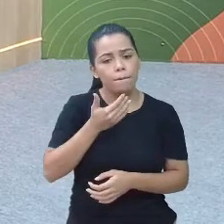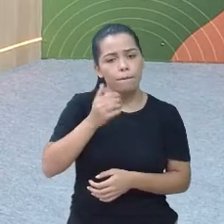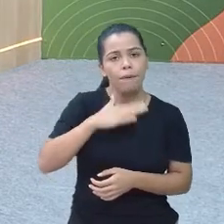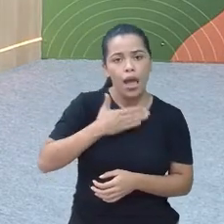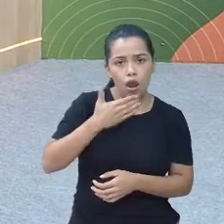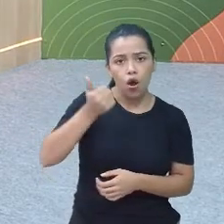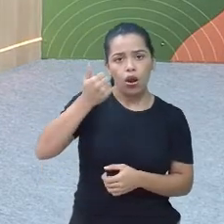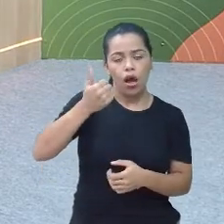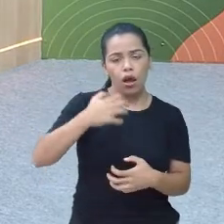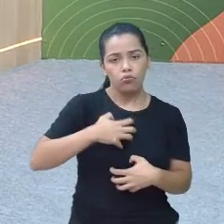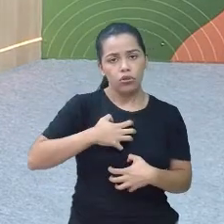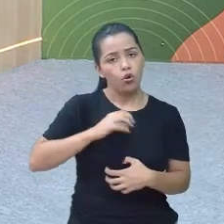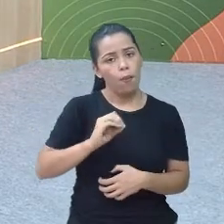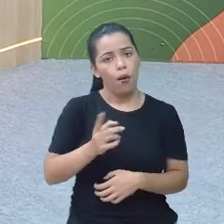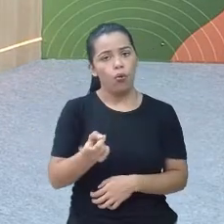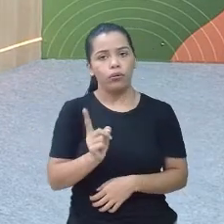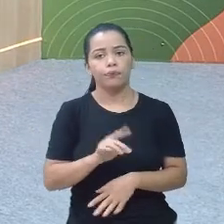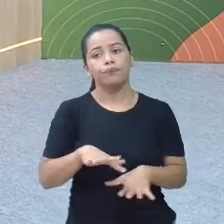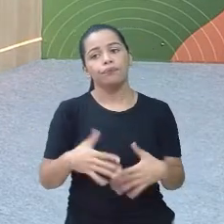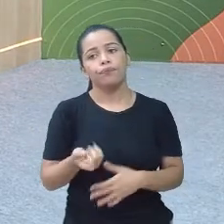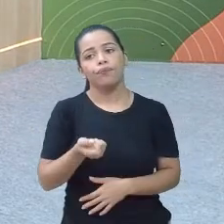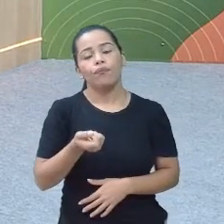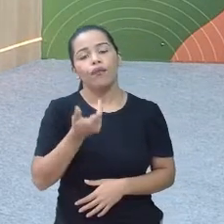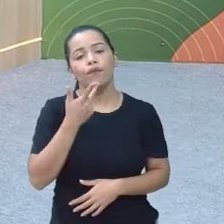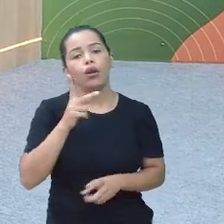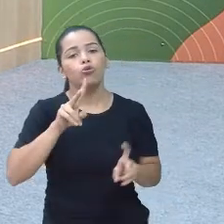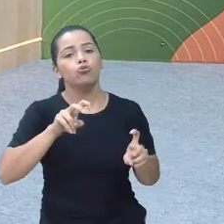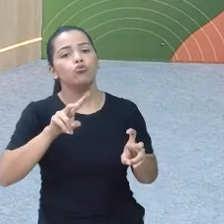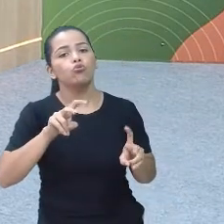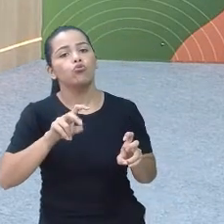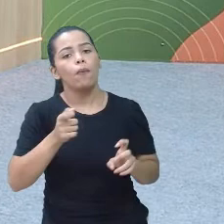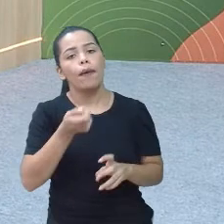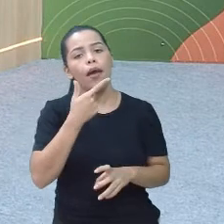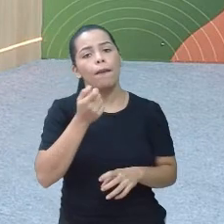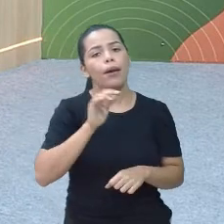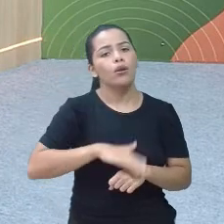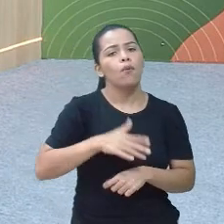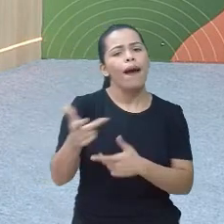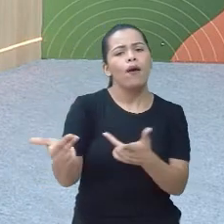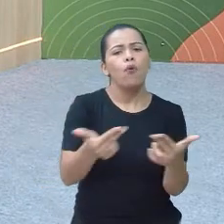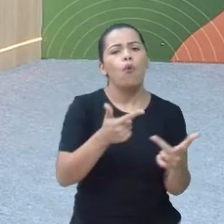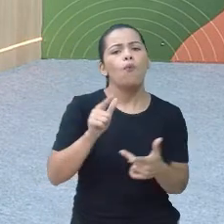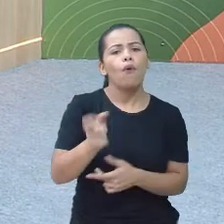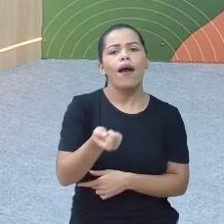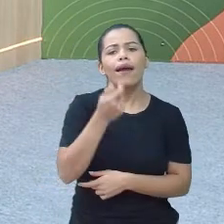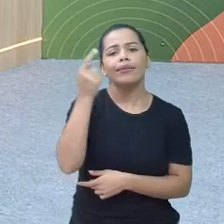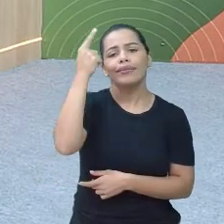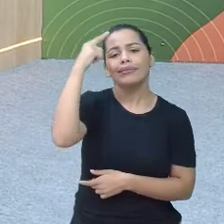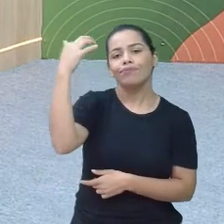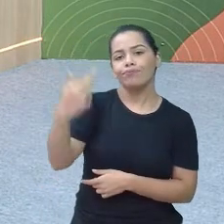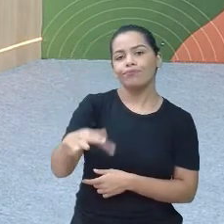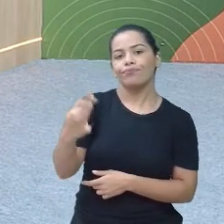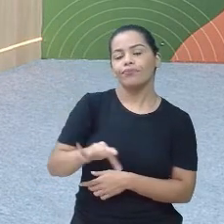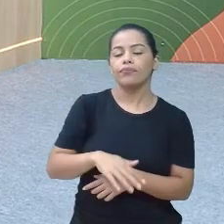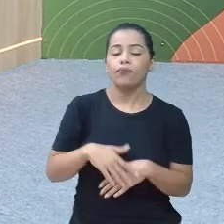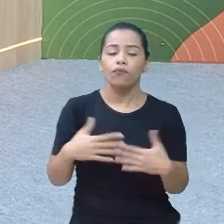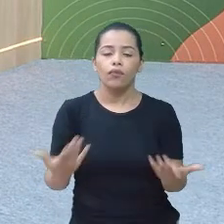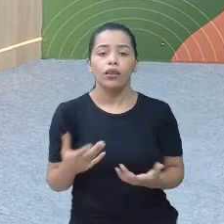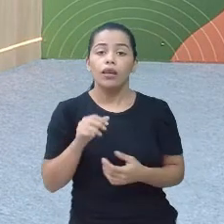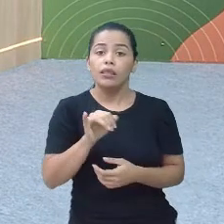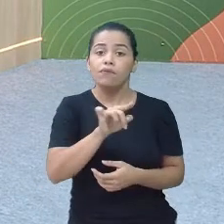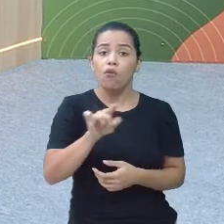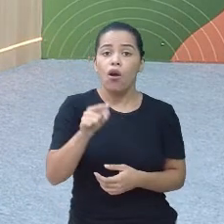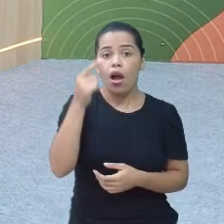é? Então, falando de remédio, por exemplo, acho que o remédio mais comumente utilizado é para dor de cabeça. Será que você ou alguém que está com